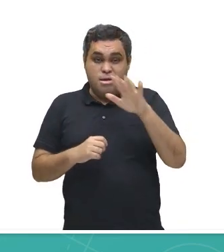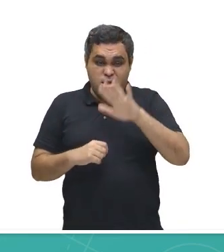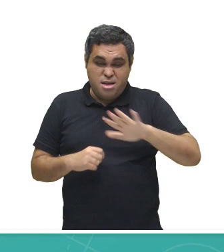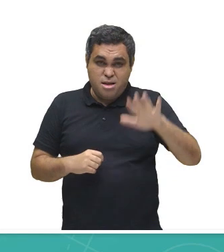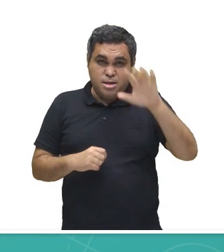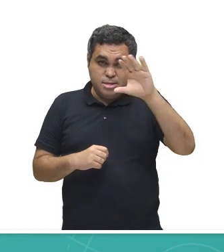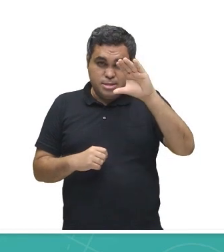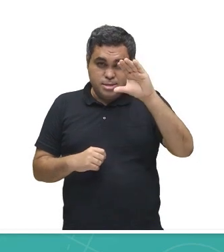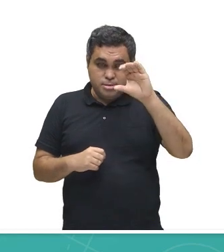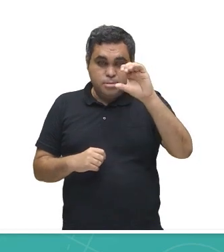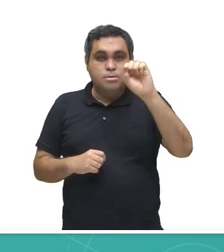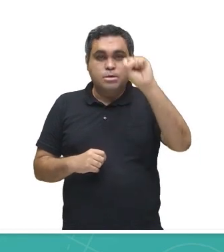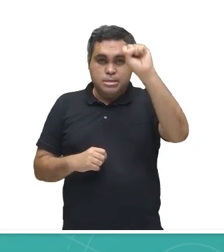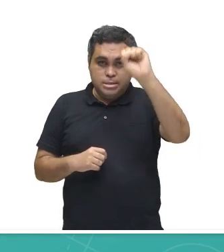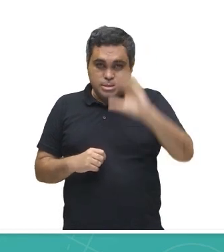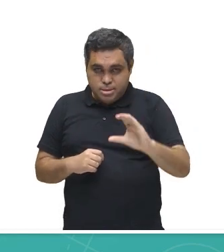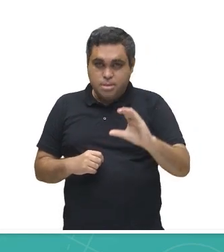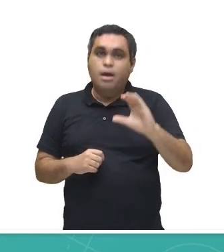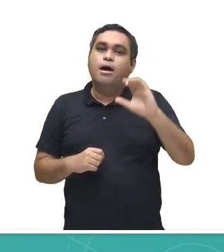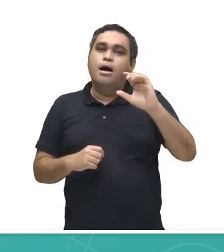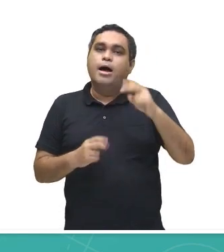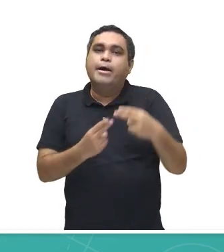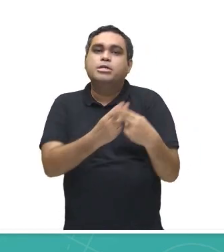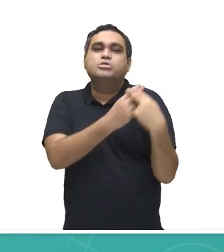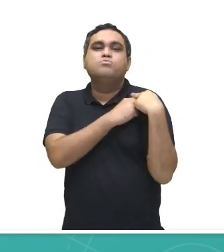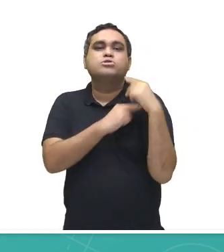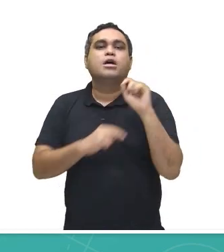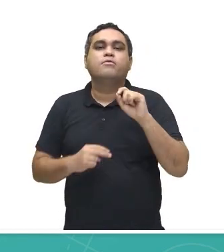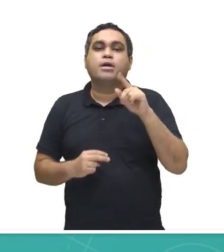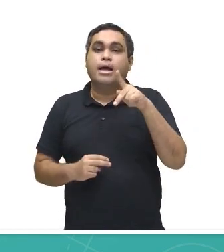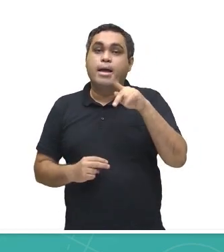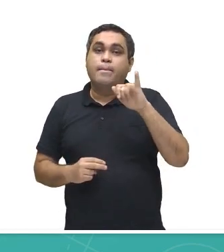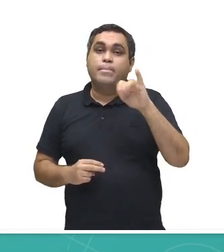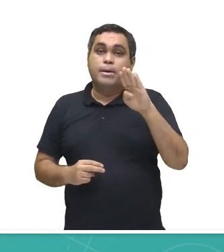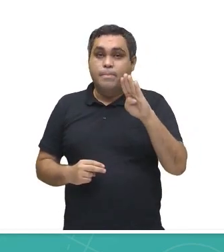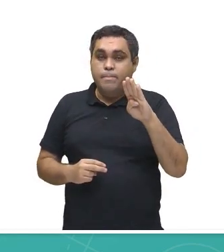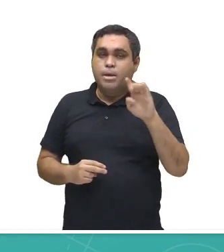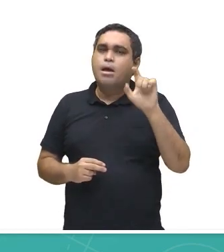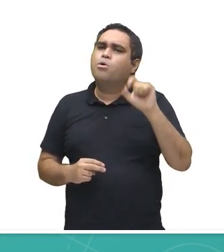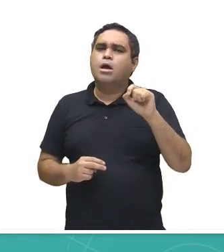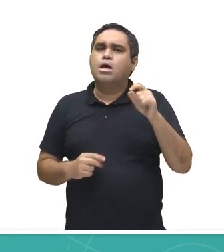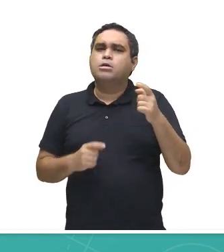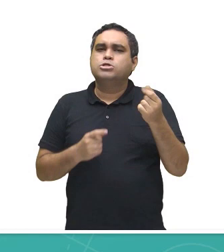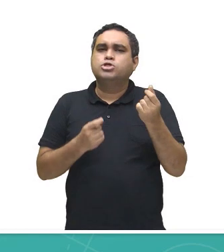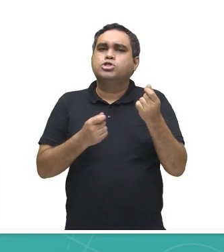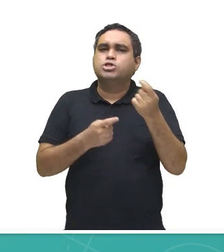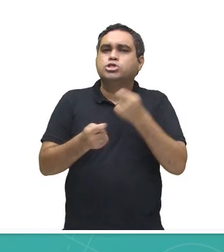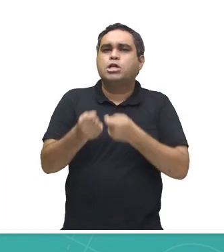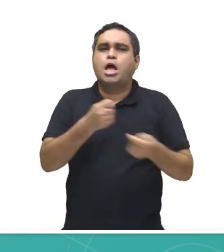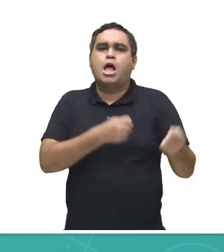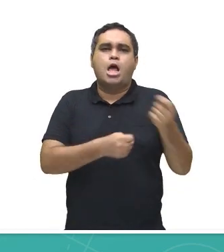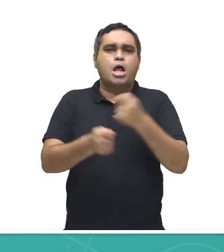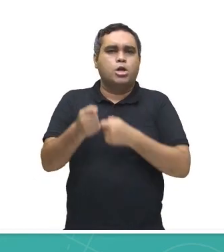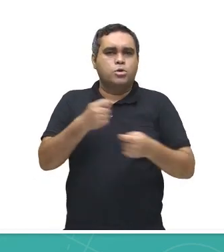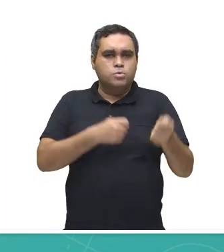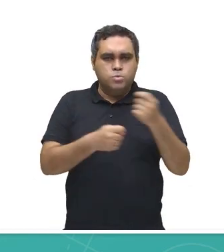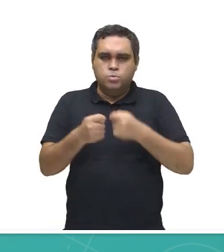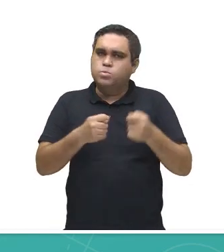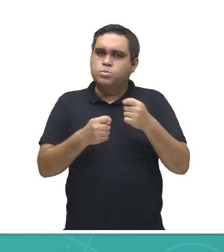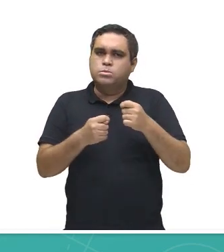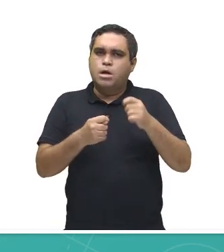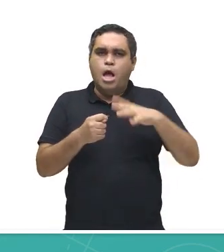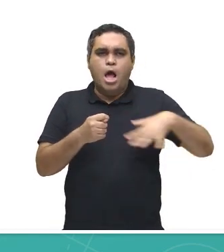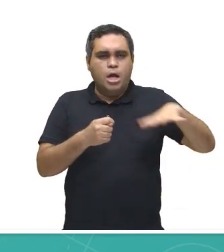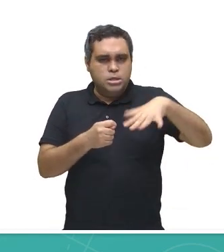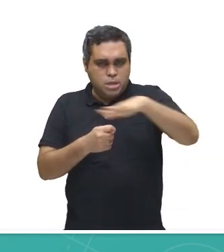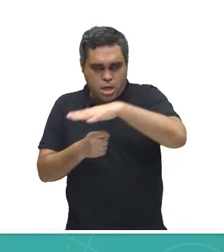cerca de 75% do PIB do Brasil, que é a atividade econômica, setor primário, secundário e terciário,